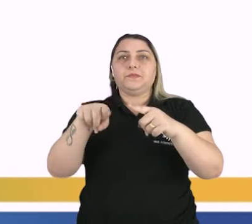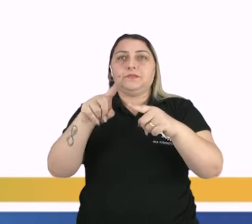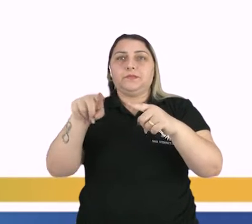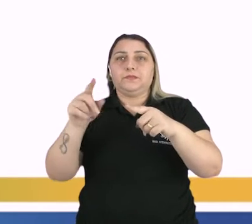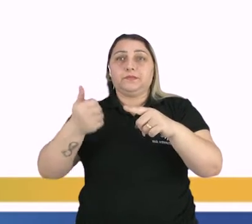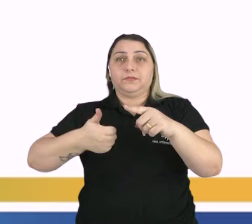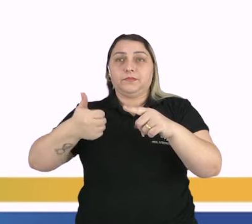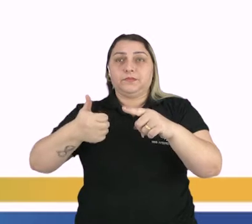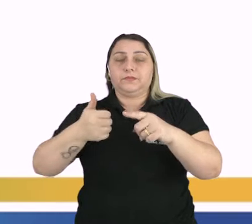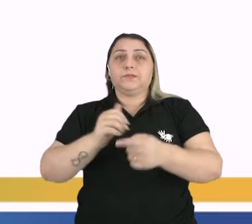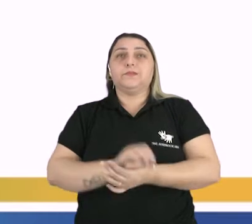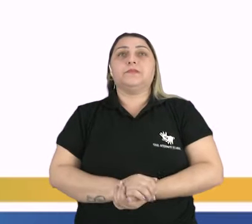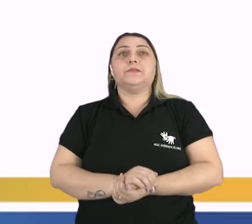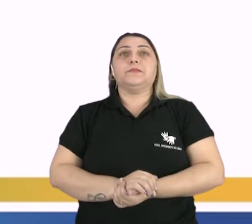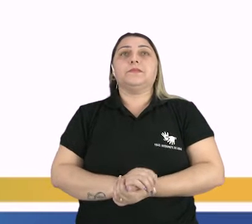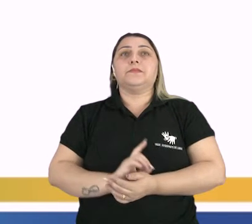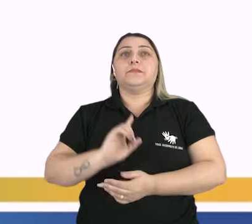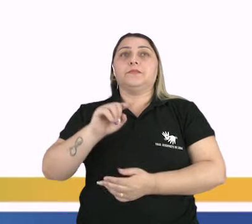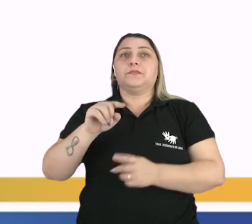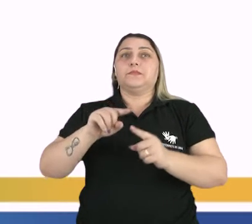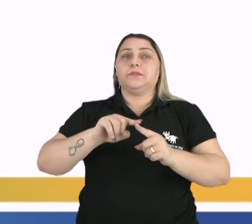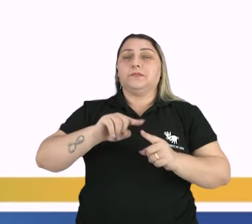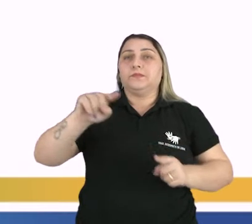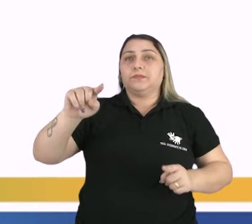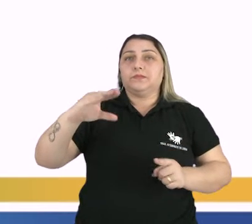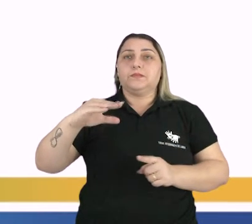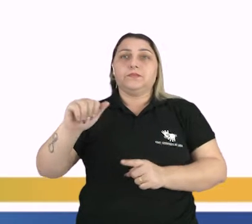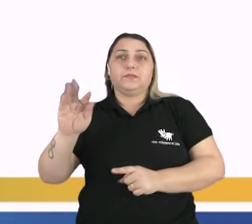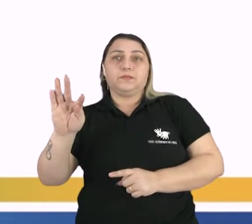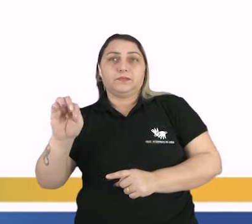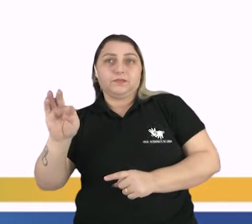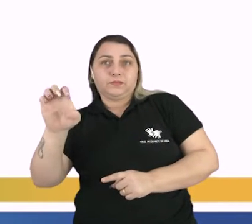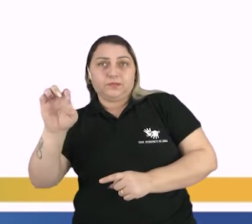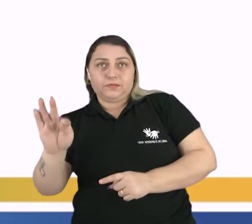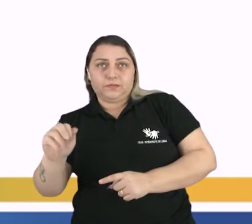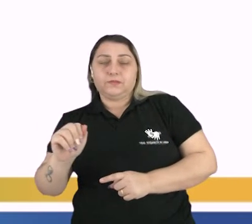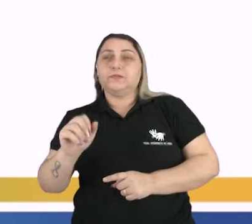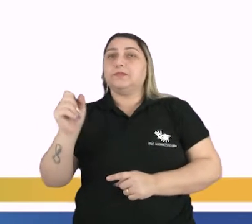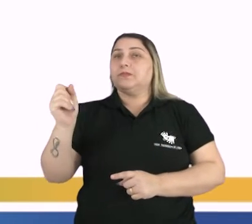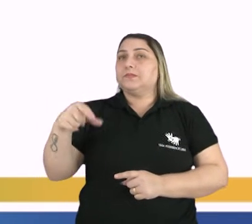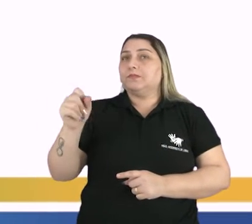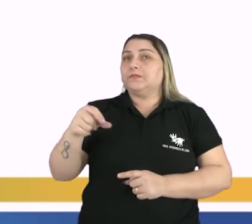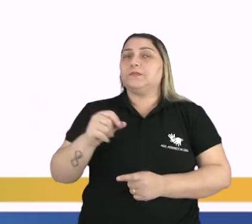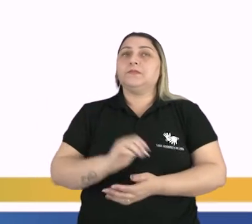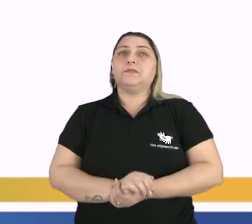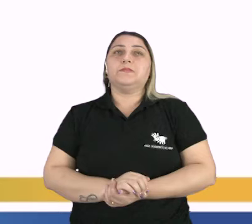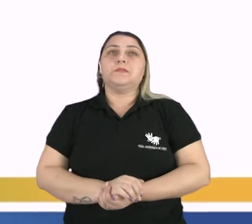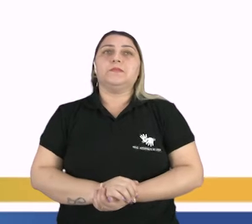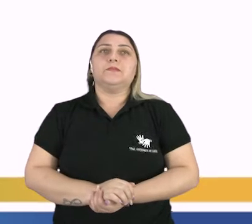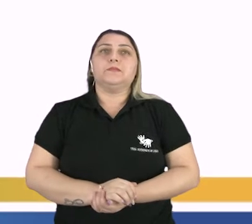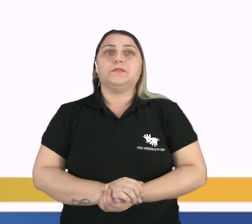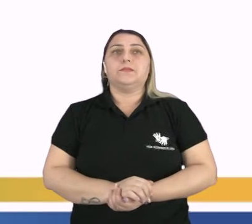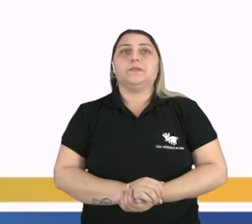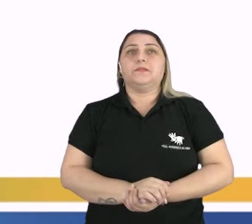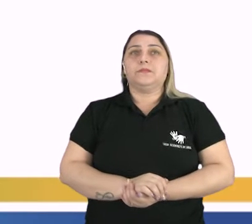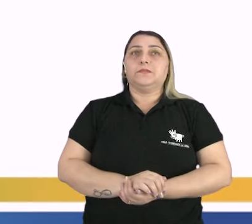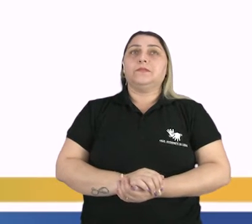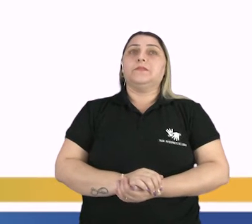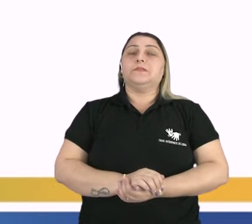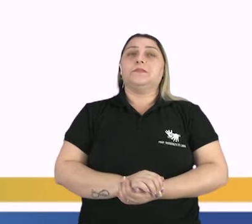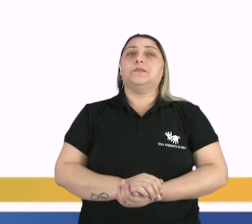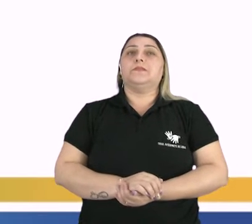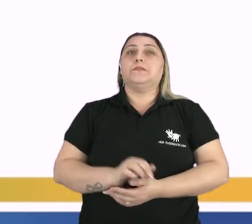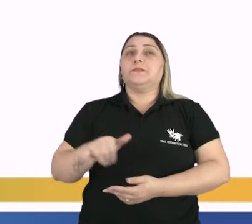ciclo trigonométrico. A projeção do cateto, que está em azul, a projeção dele no eixo